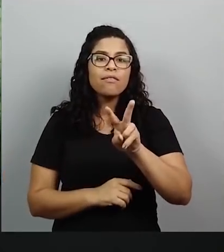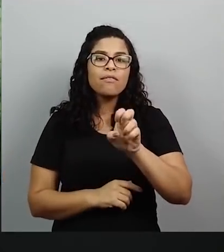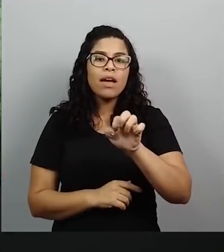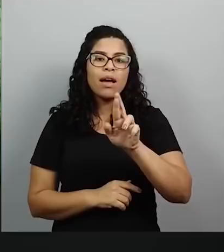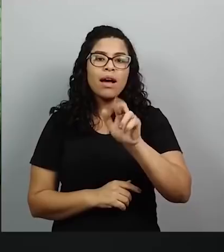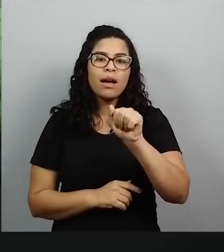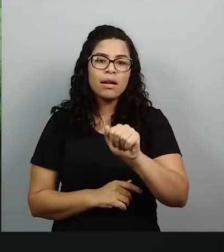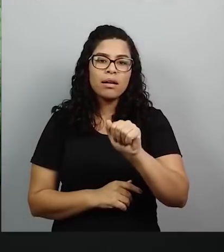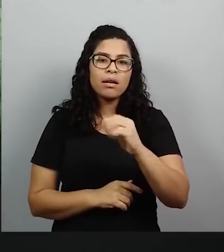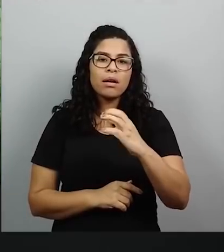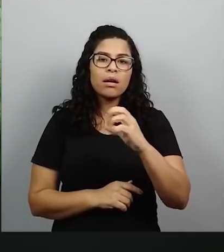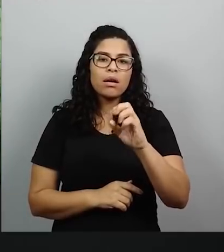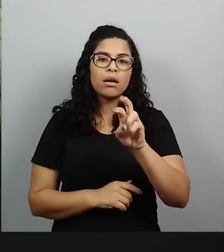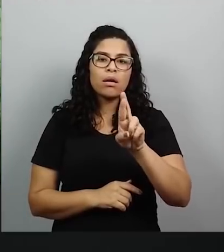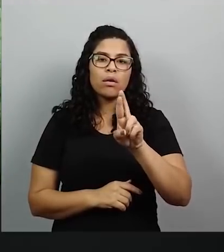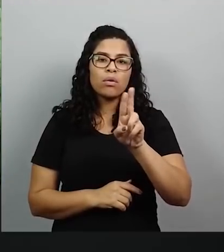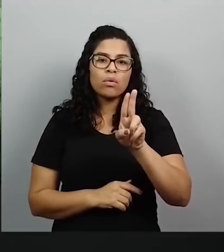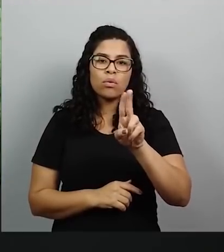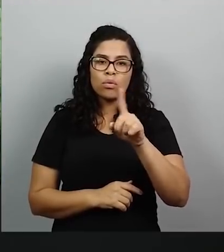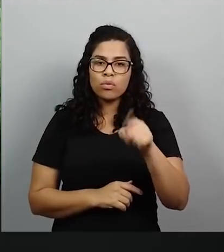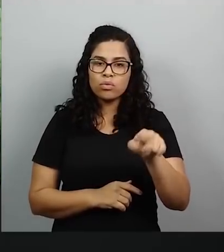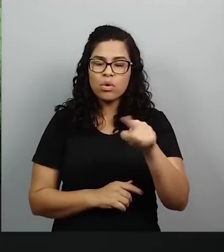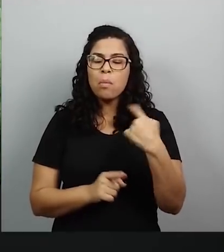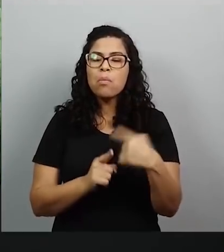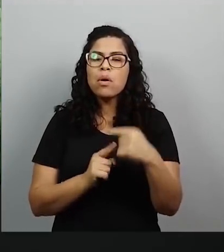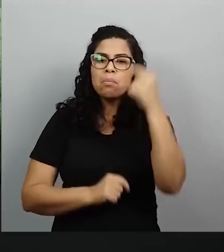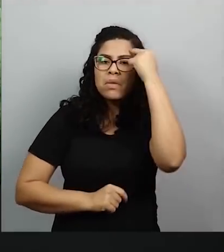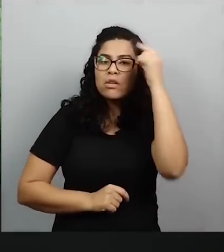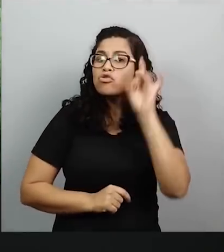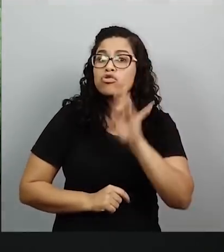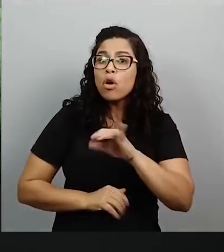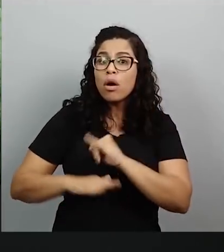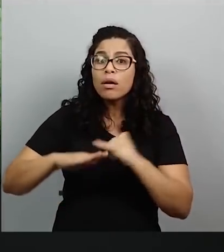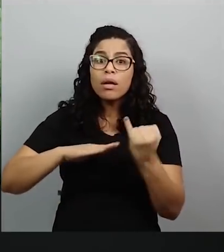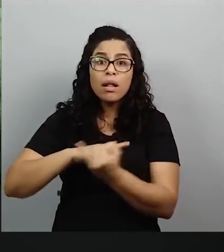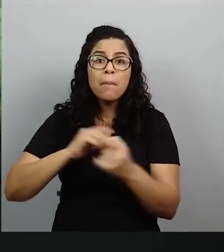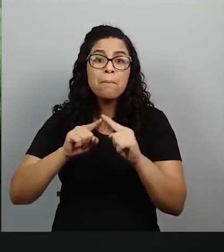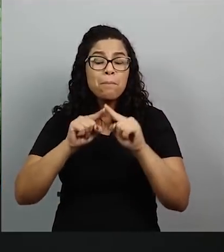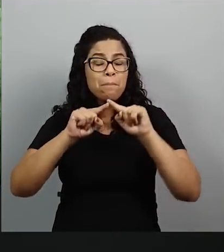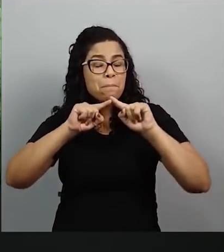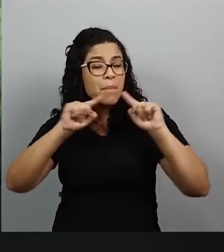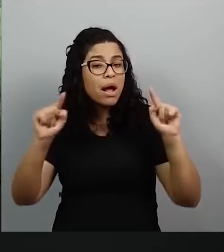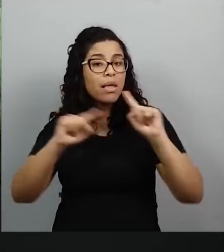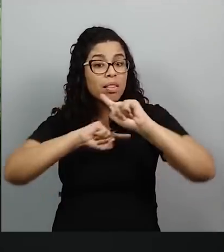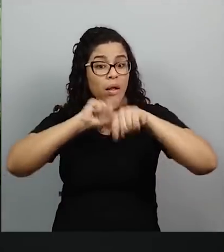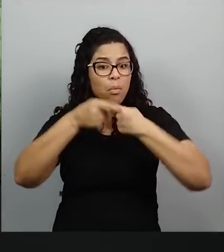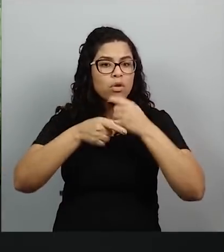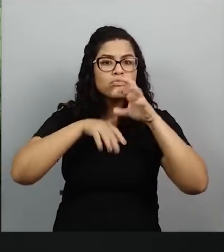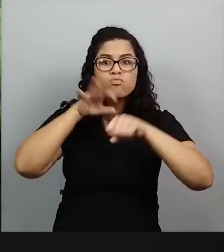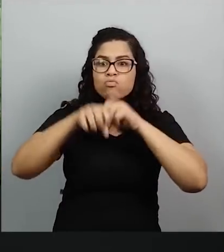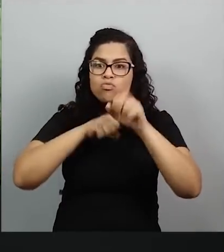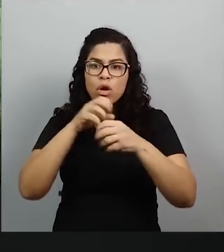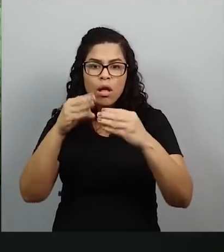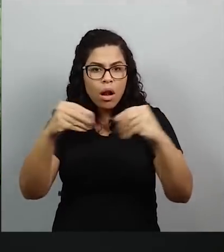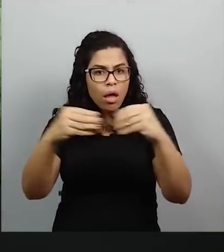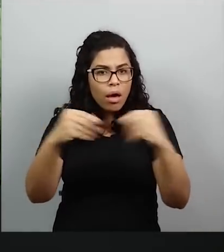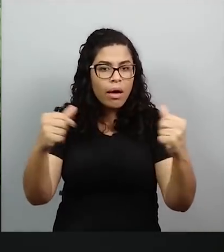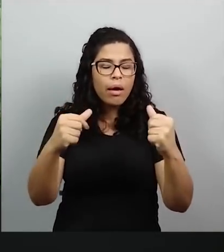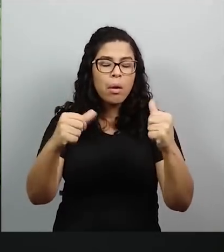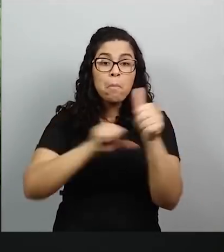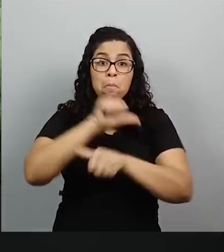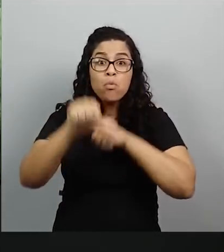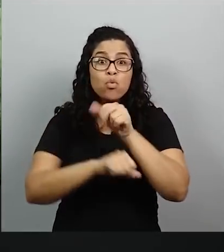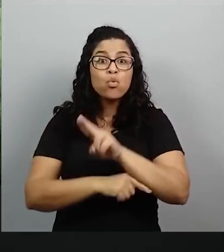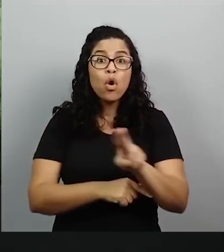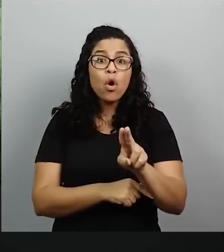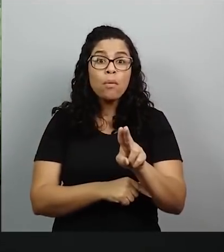Veracruz. Ilha de Veracruz, pois eles achavam que era só uma ilha. Depois, com essas expedições, eles já mudaram o nome para Terra de